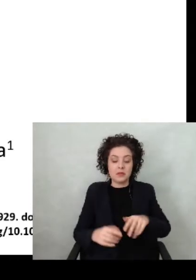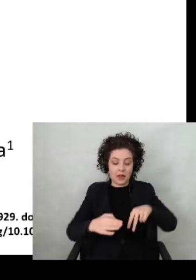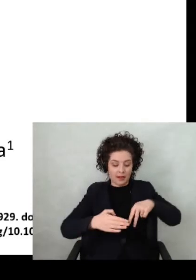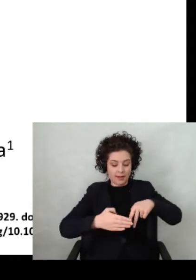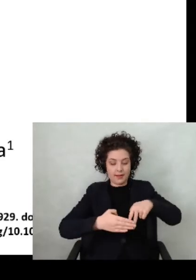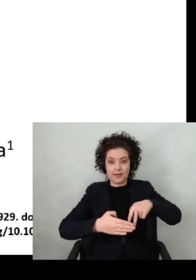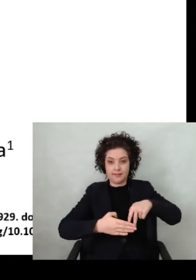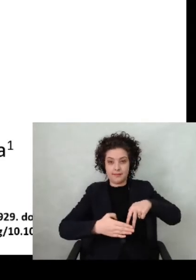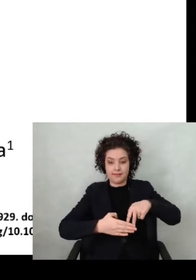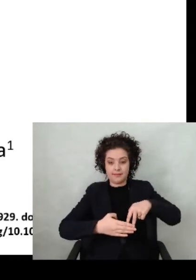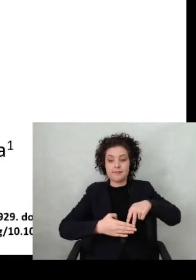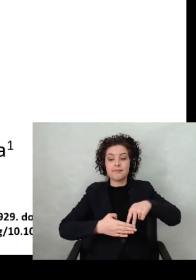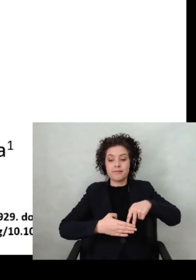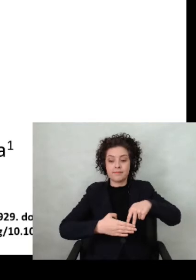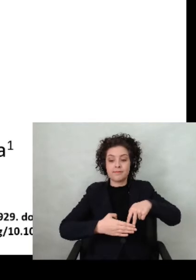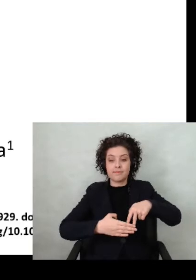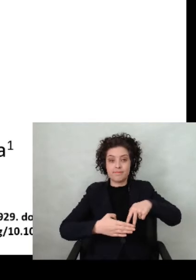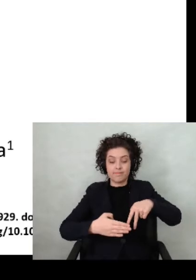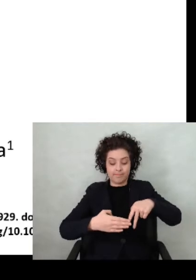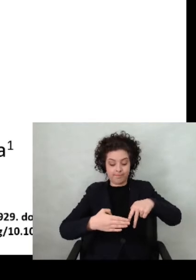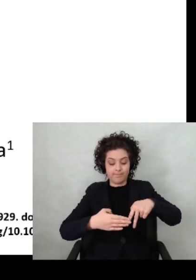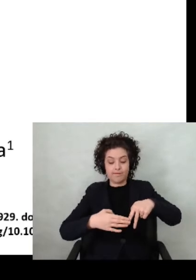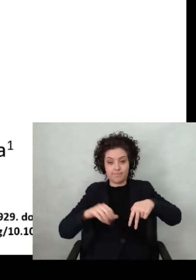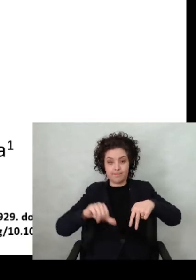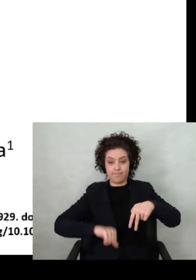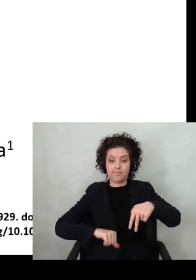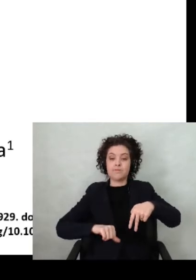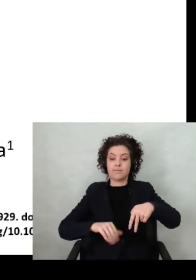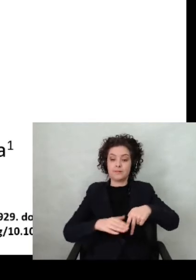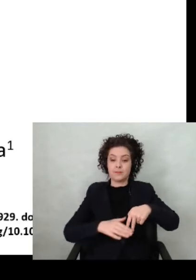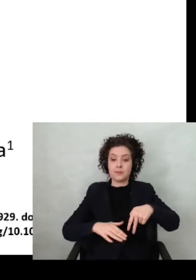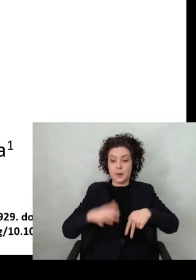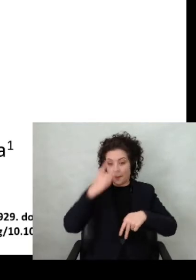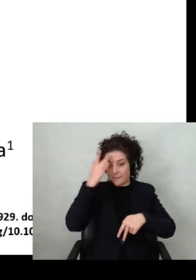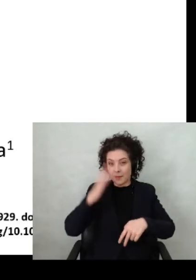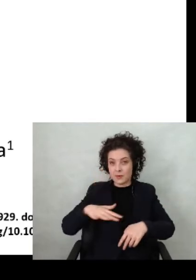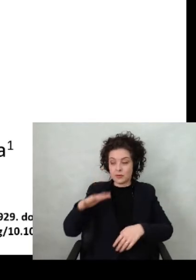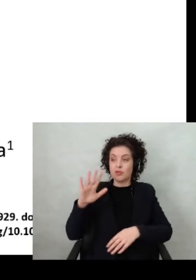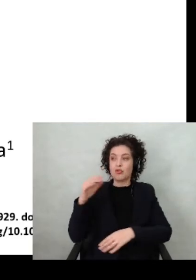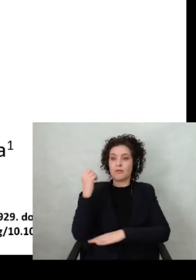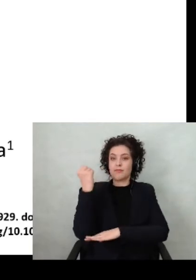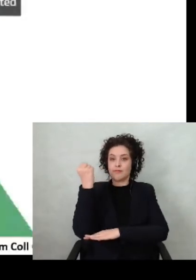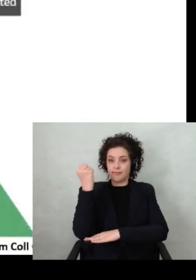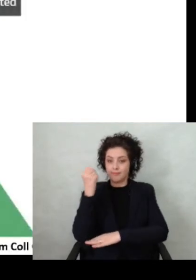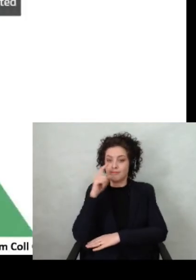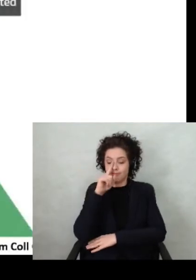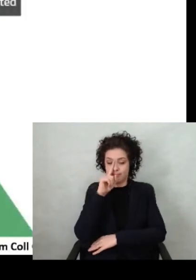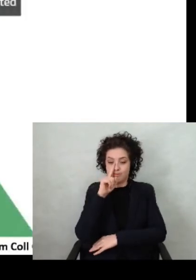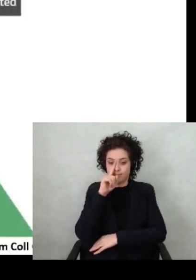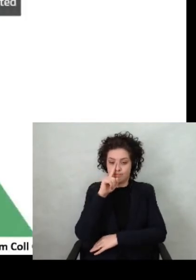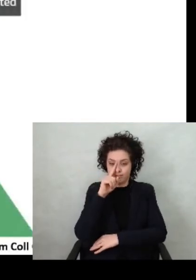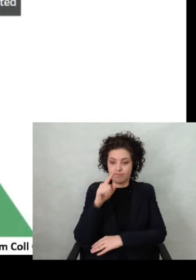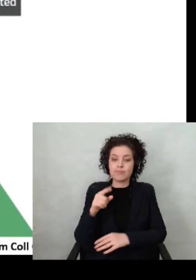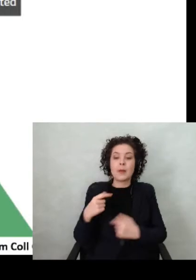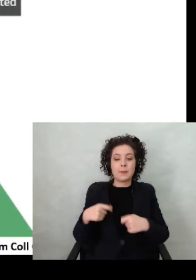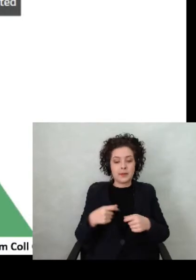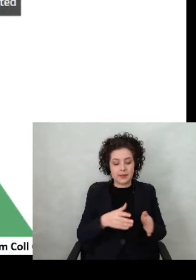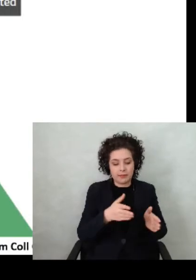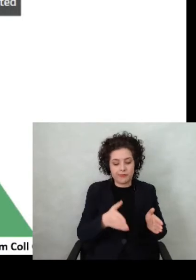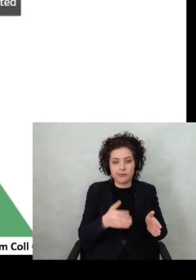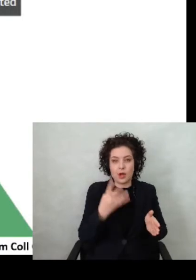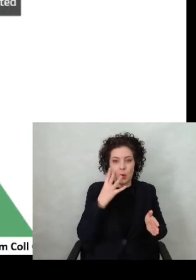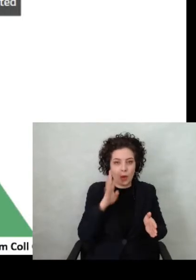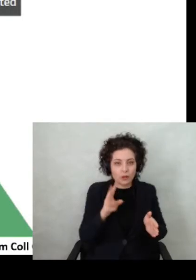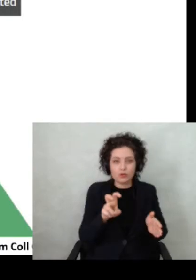Então, eventualmente, em pacientes de altíssimo risco, caberia, sim, esse rastreamento ativo. A